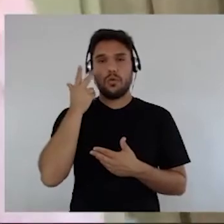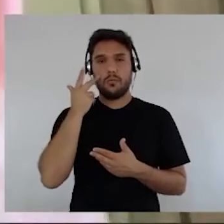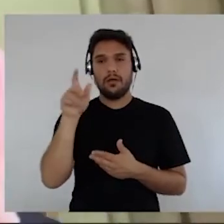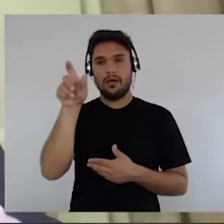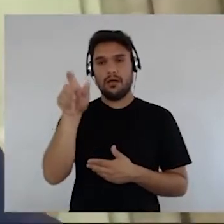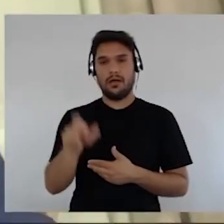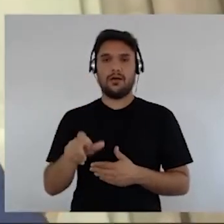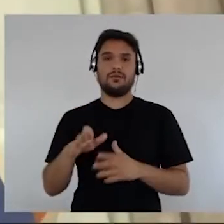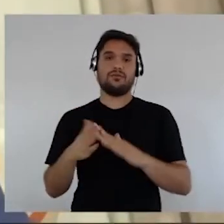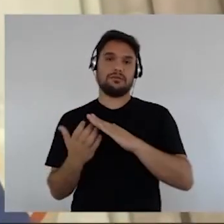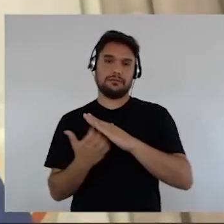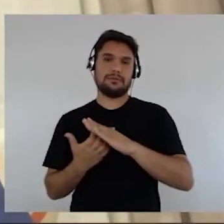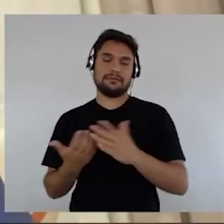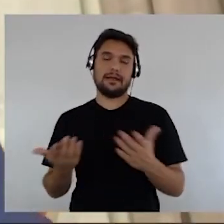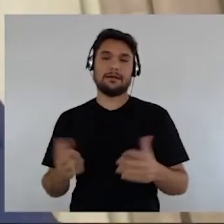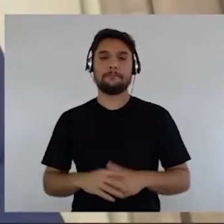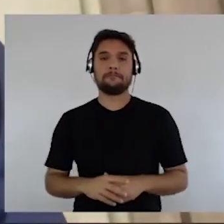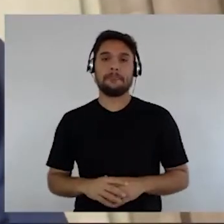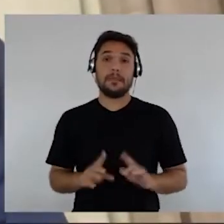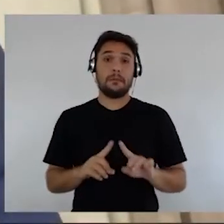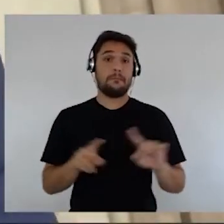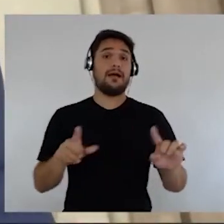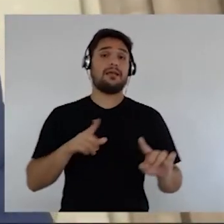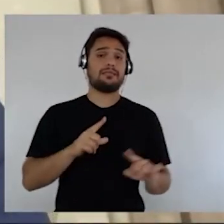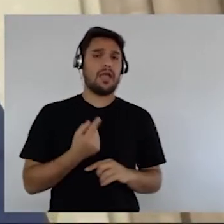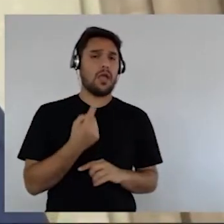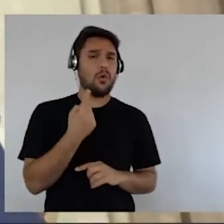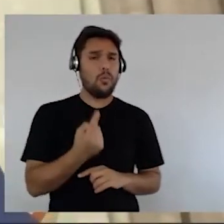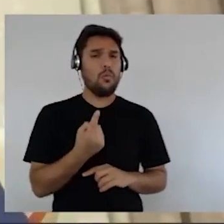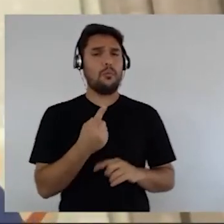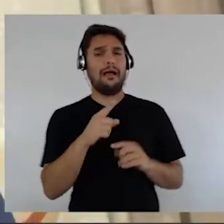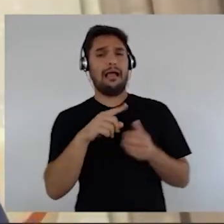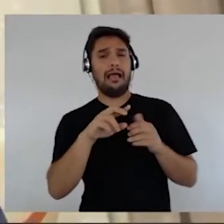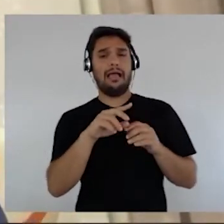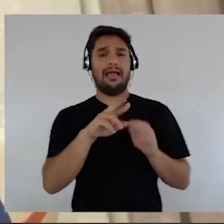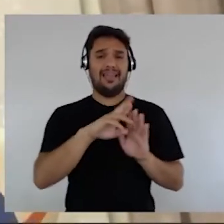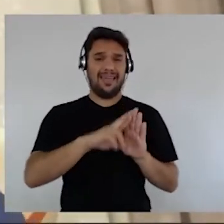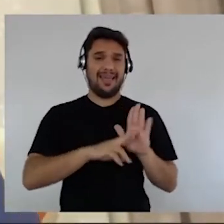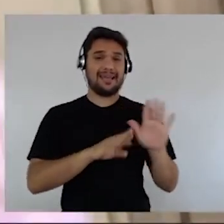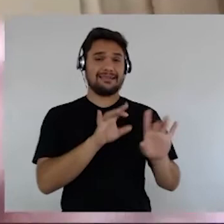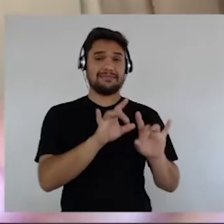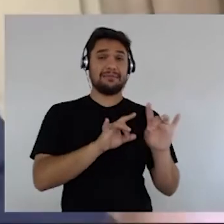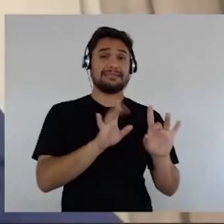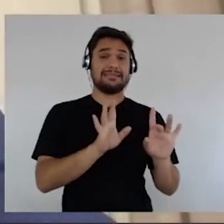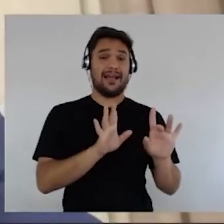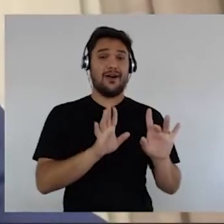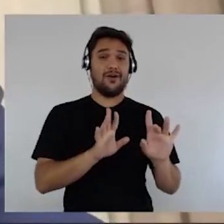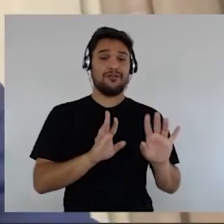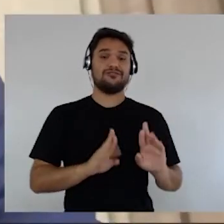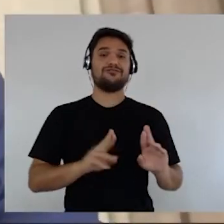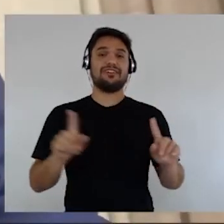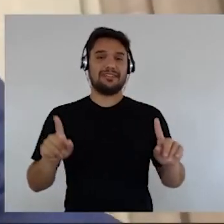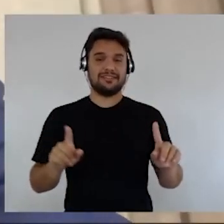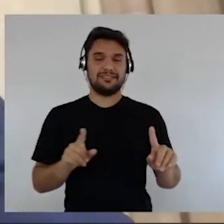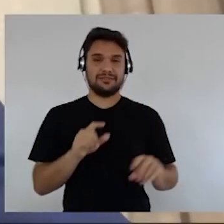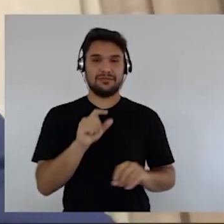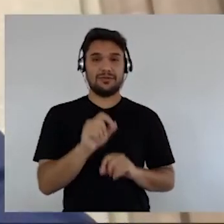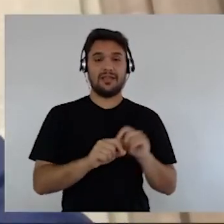dos empresários. Mas há uma exceção. Essa exceção vem do